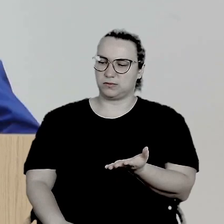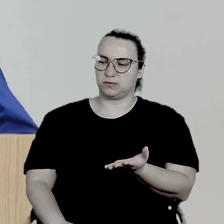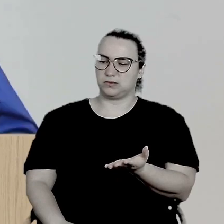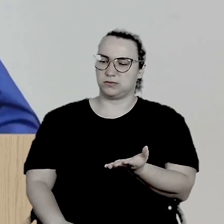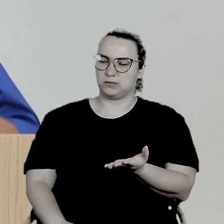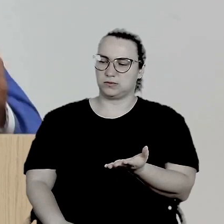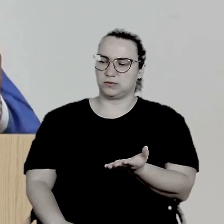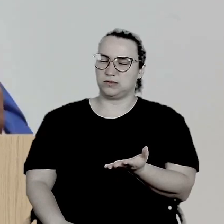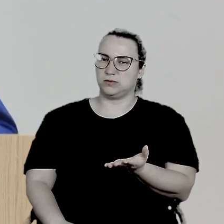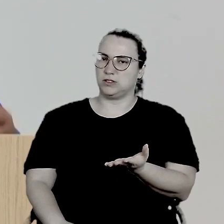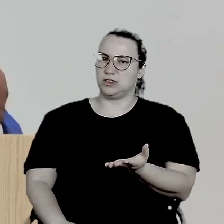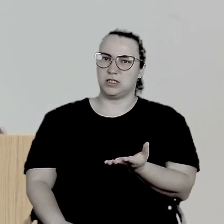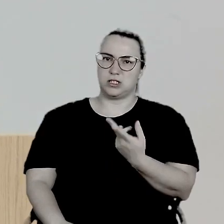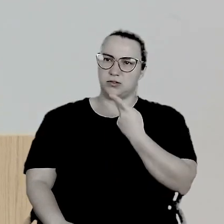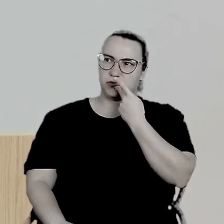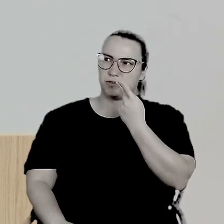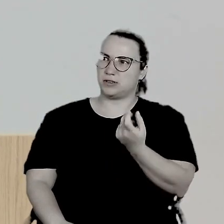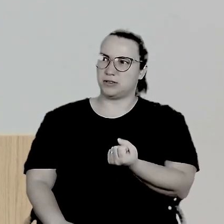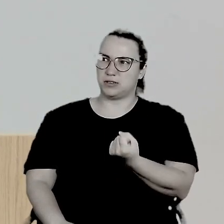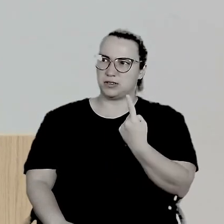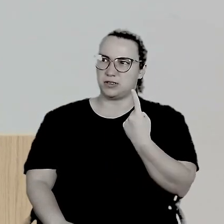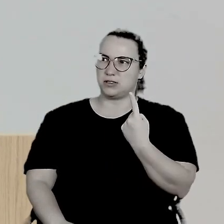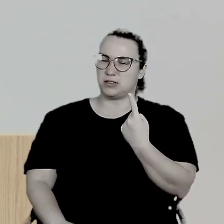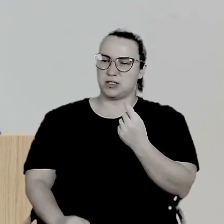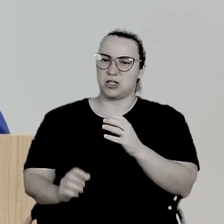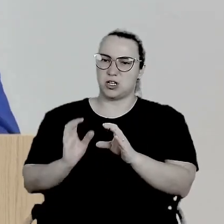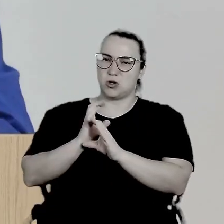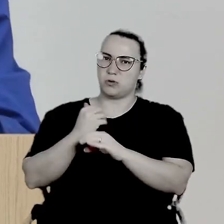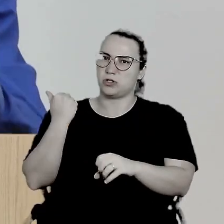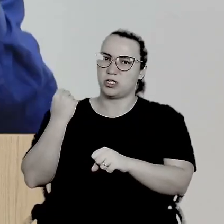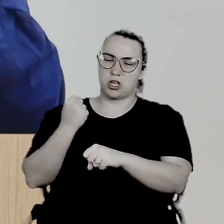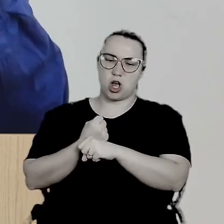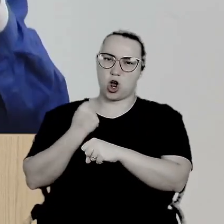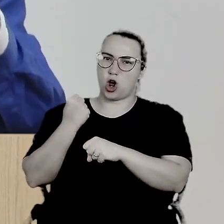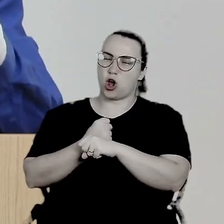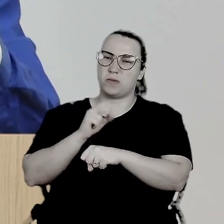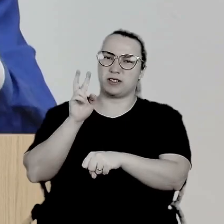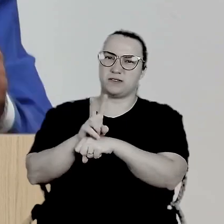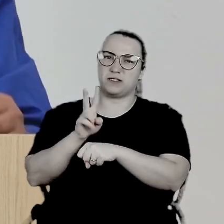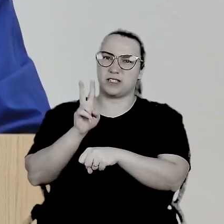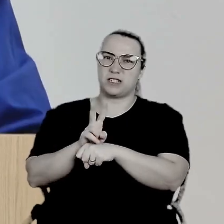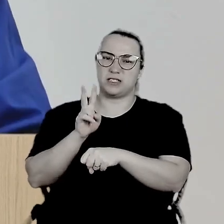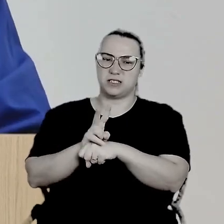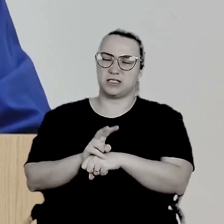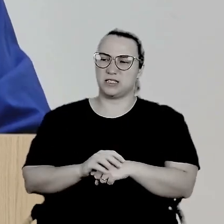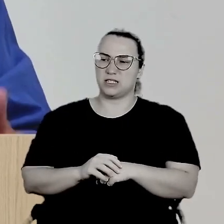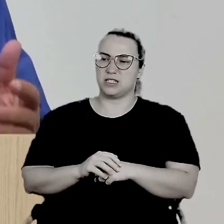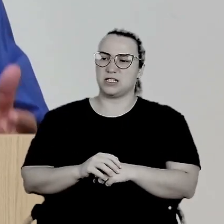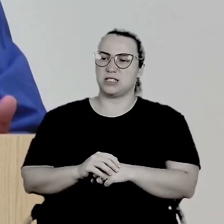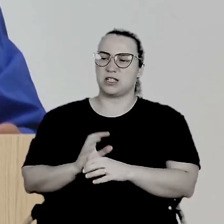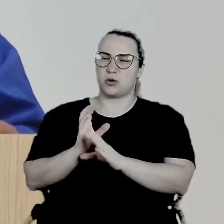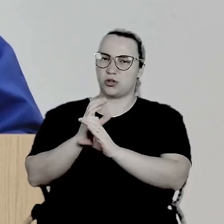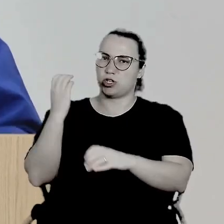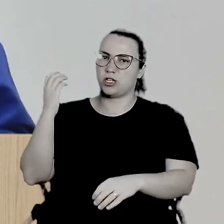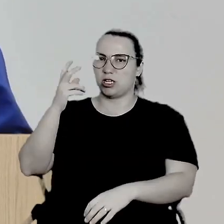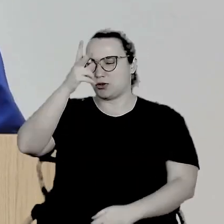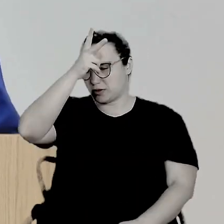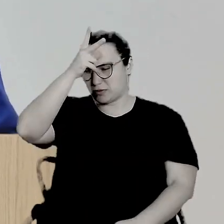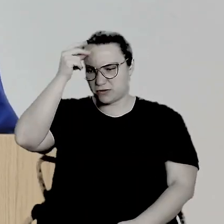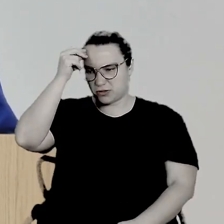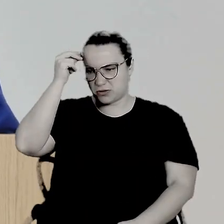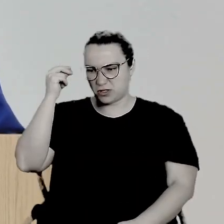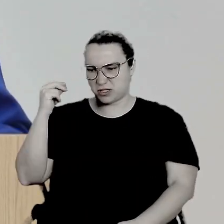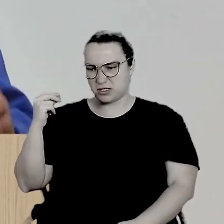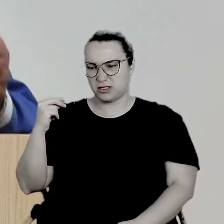cabuloso, já vou dizer, é o engenheiro da obra que fiscaliza aqueles trabalhos, que é o engenheiro da prefeitura, deixar acontecer o que